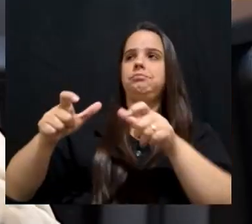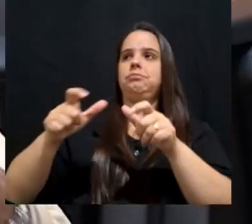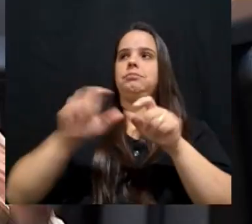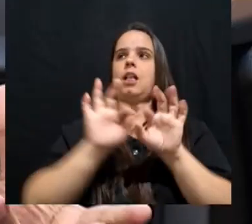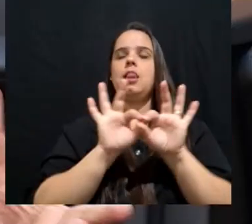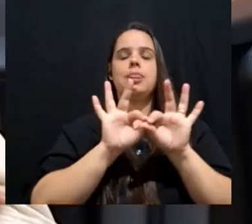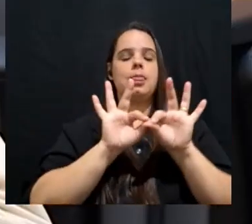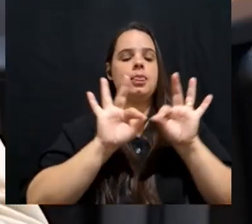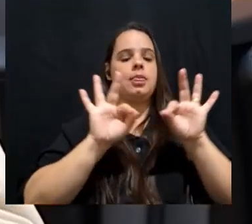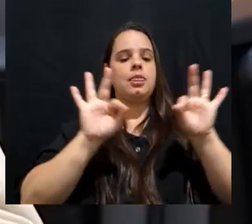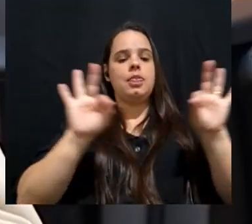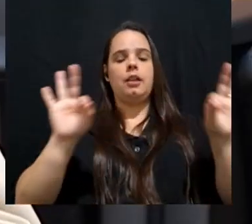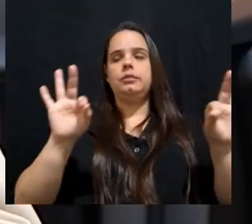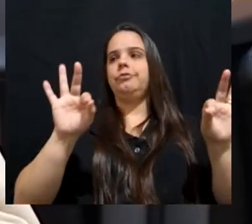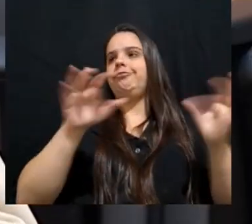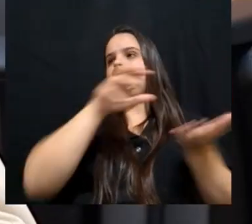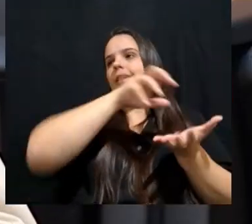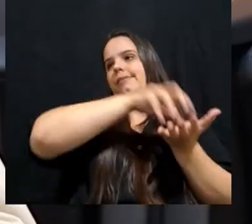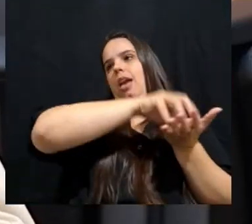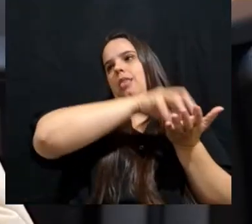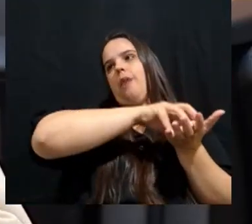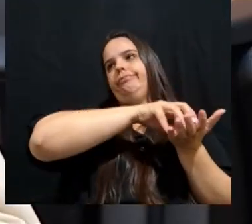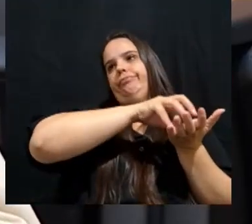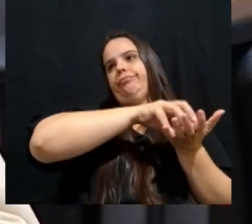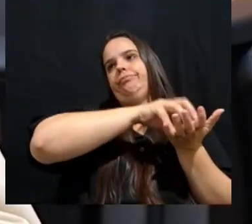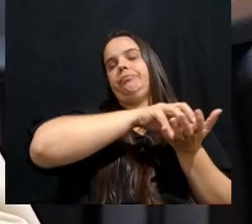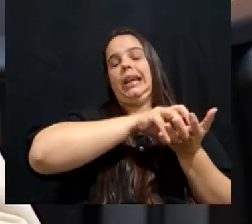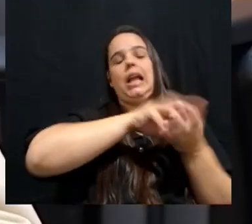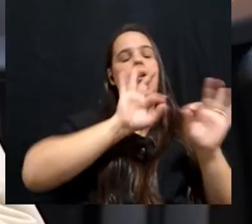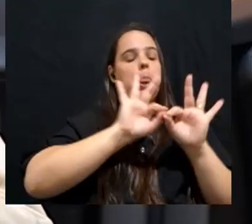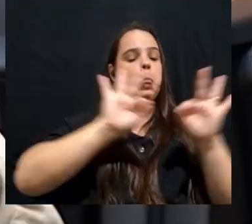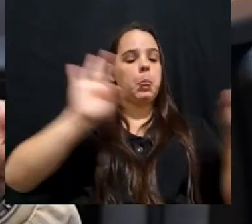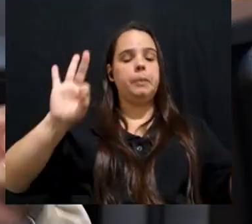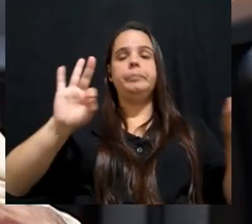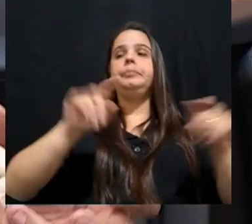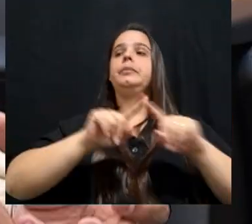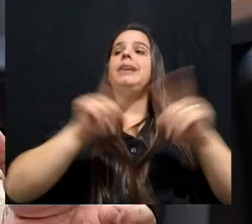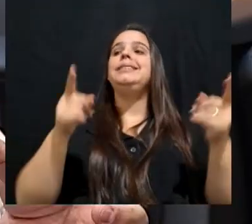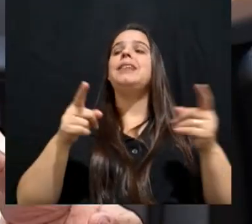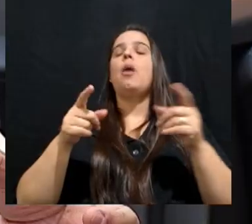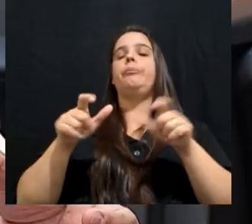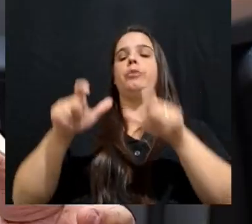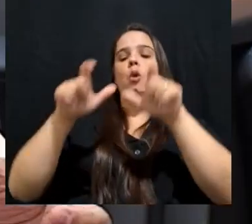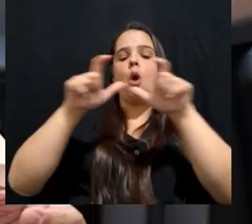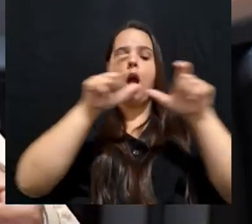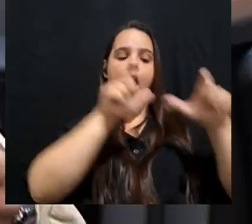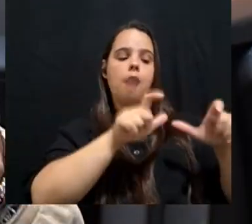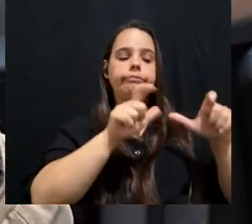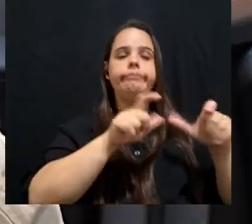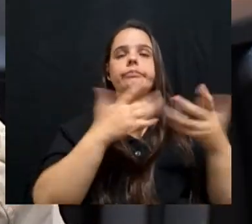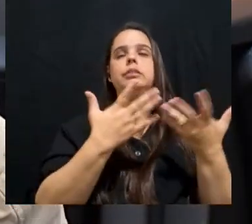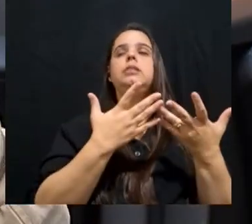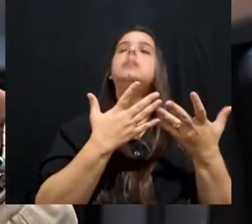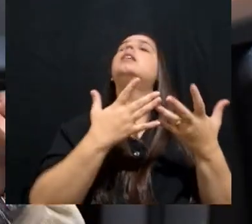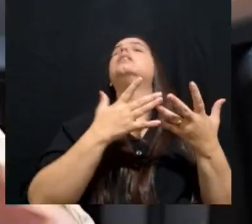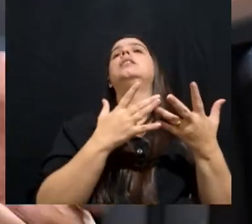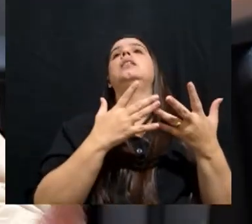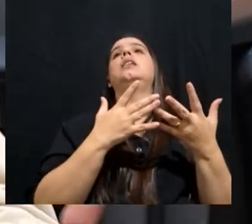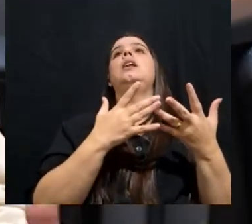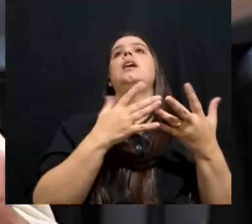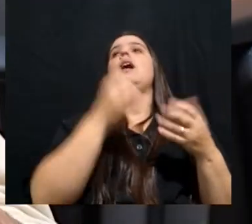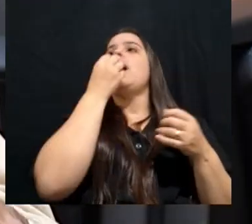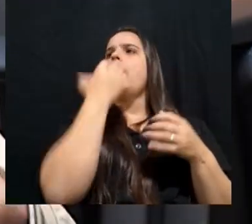como Taquaral, por exemplo. Então, o lazer ele acontece no distrito mesmo. É importante que os